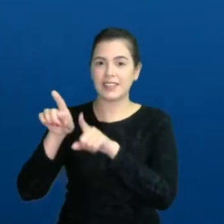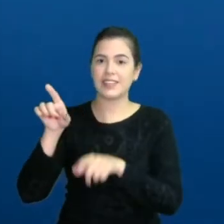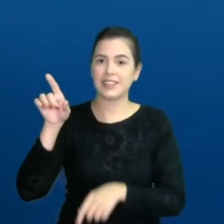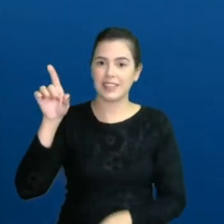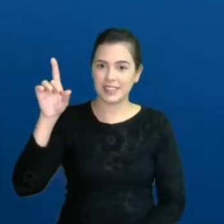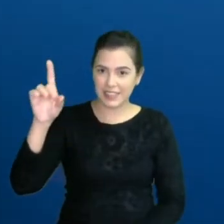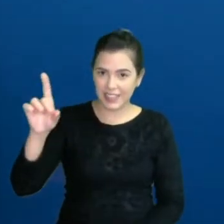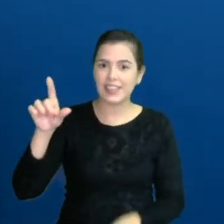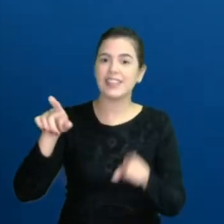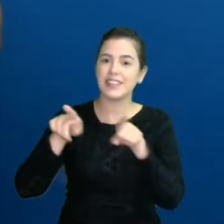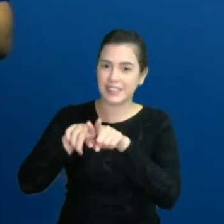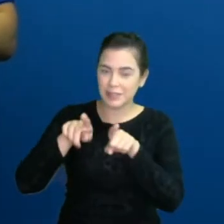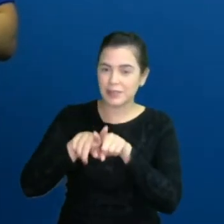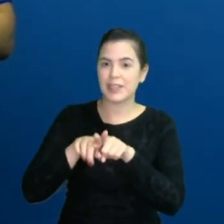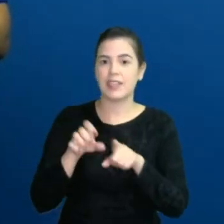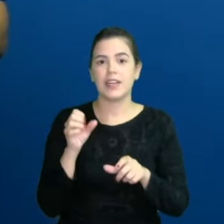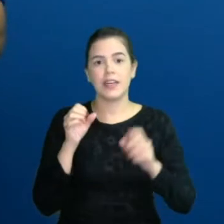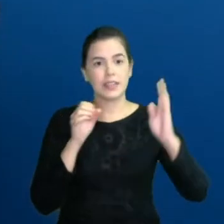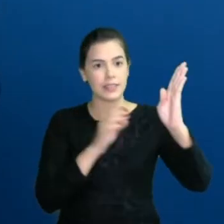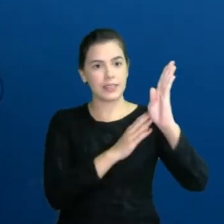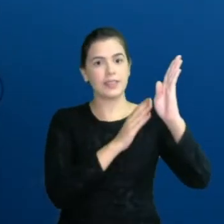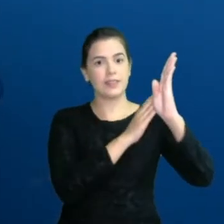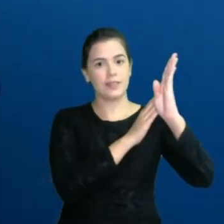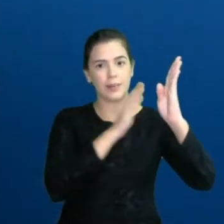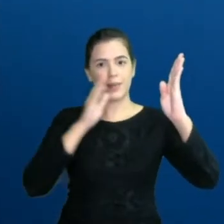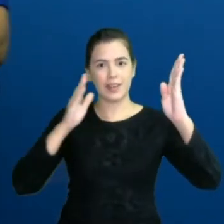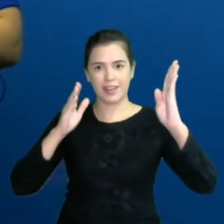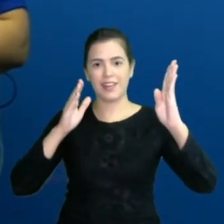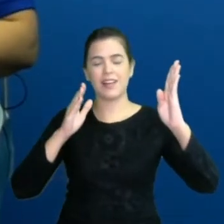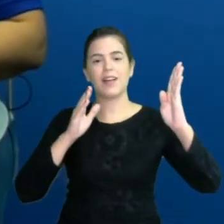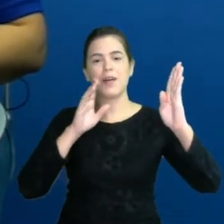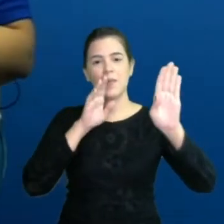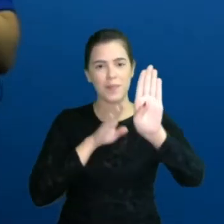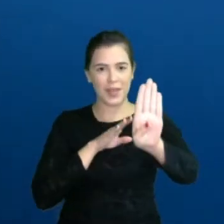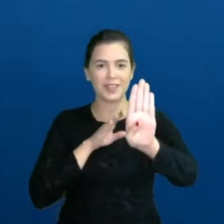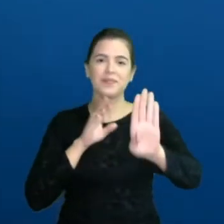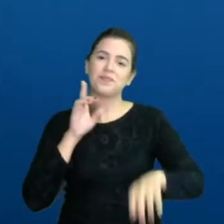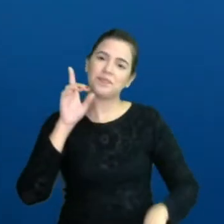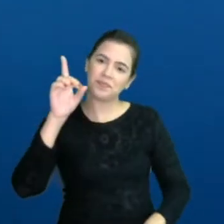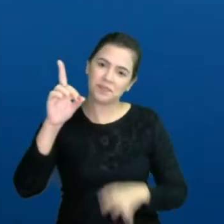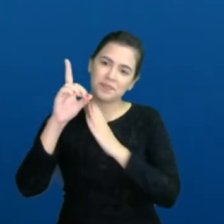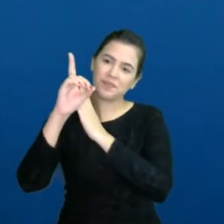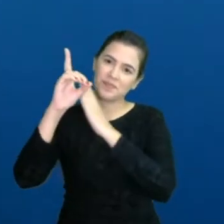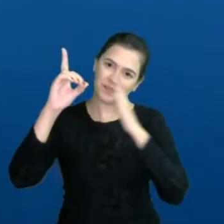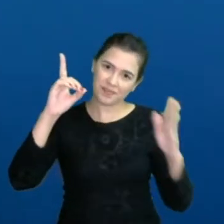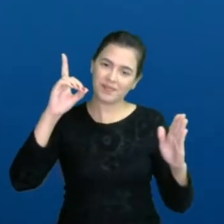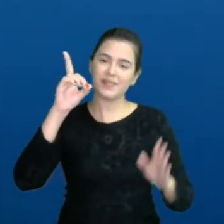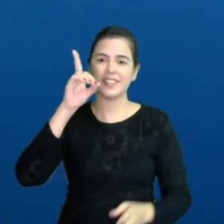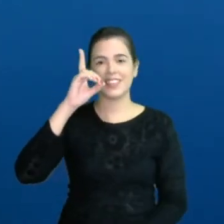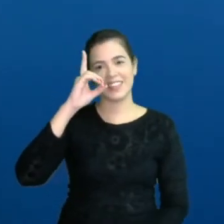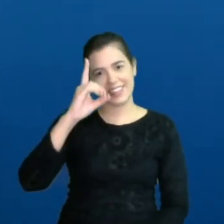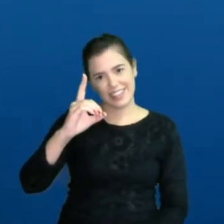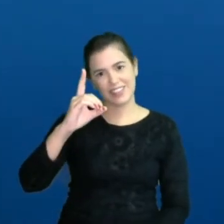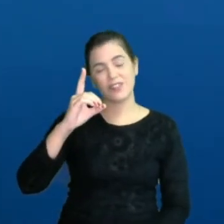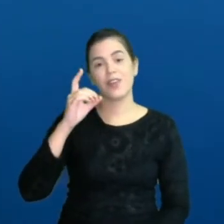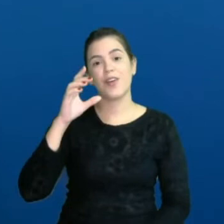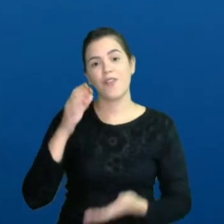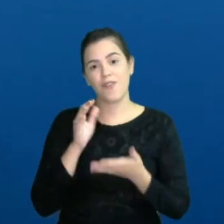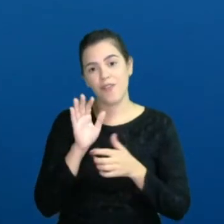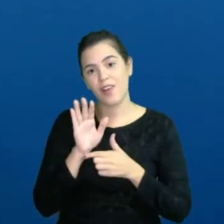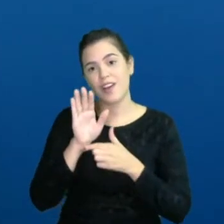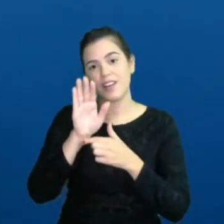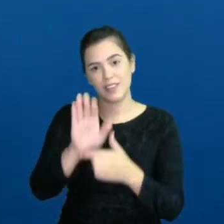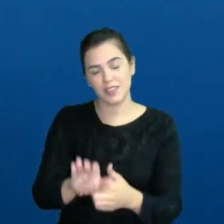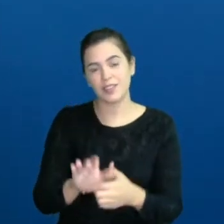da barriguinha. Se tiver para cá, B. Se tiver para lá, é a letrinha D. Vai ajudar vocês quando a gente for começar a fazer